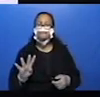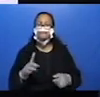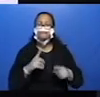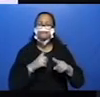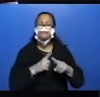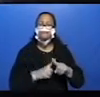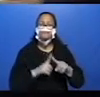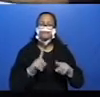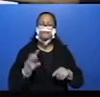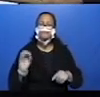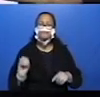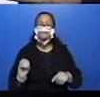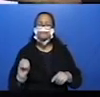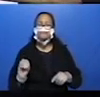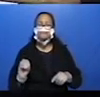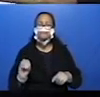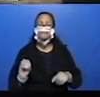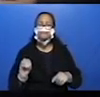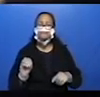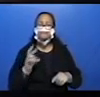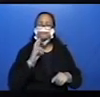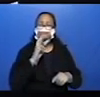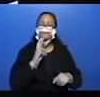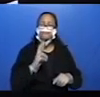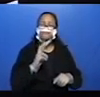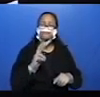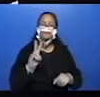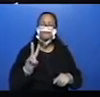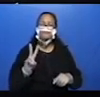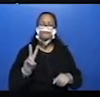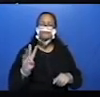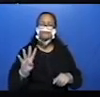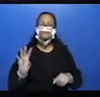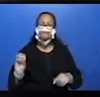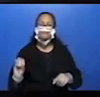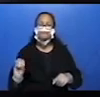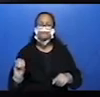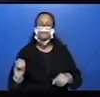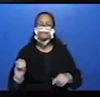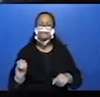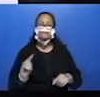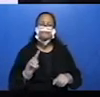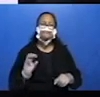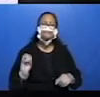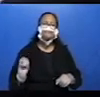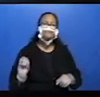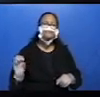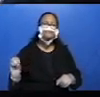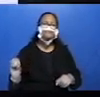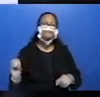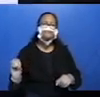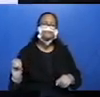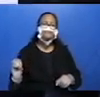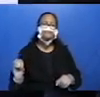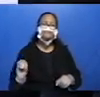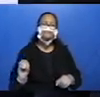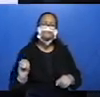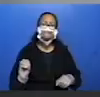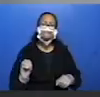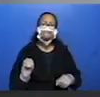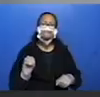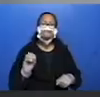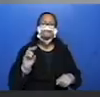24 vezes 10, vai dar isso aqui. Em 100, em 1.000, 10.000 e